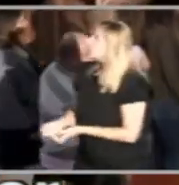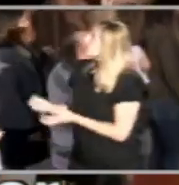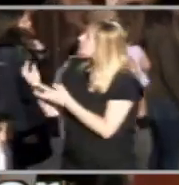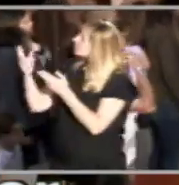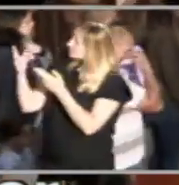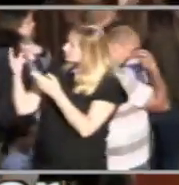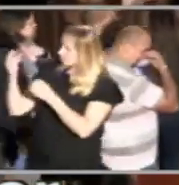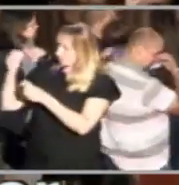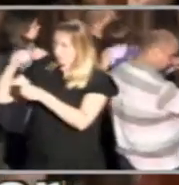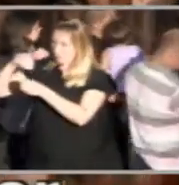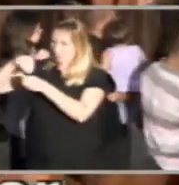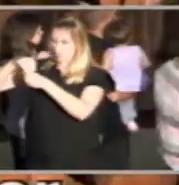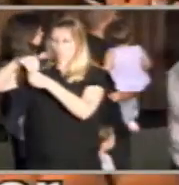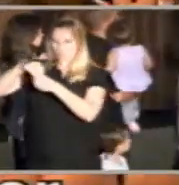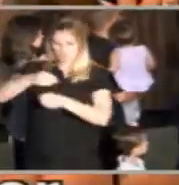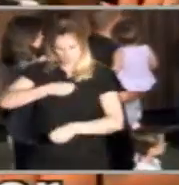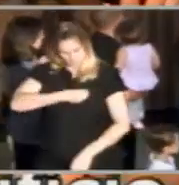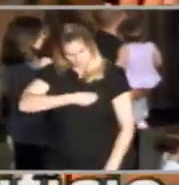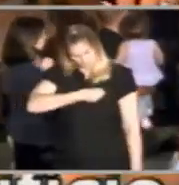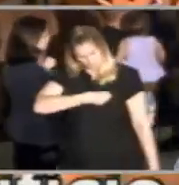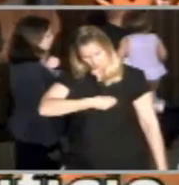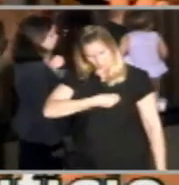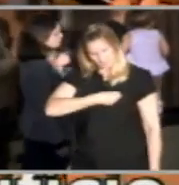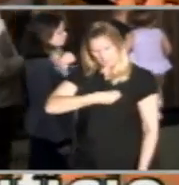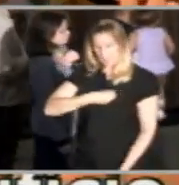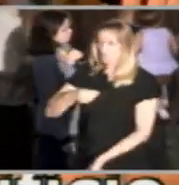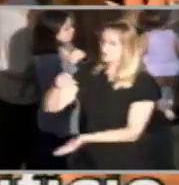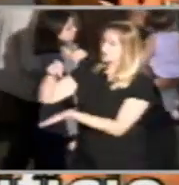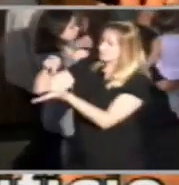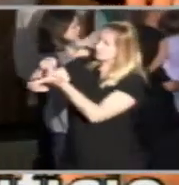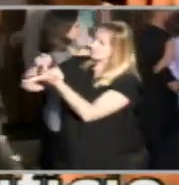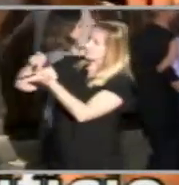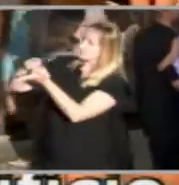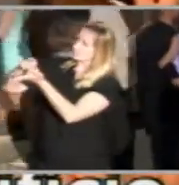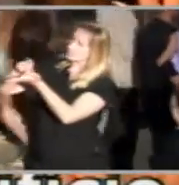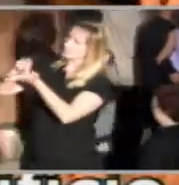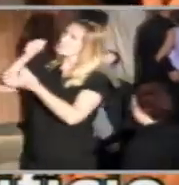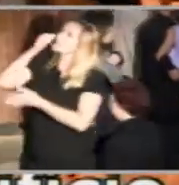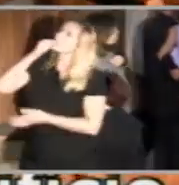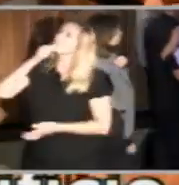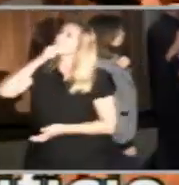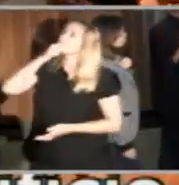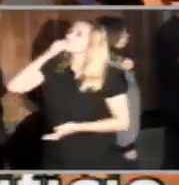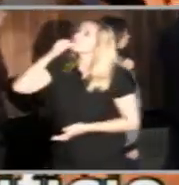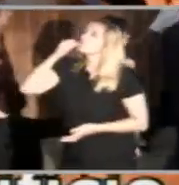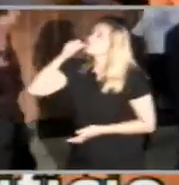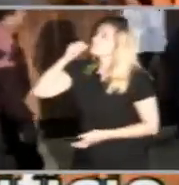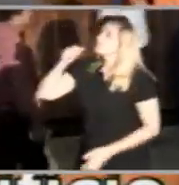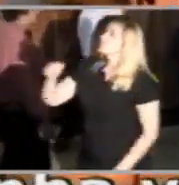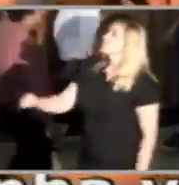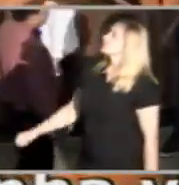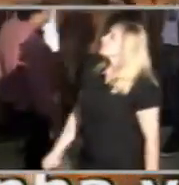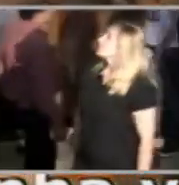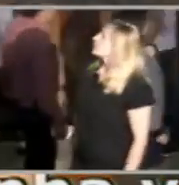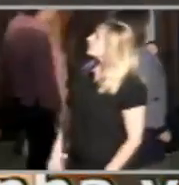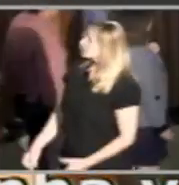como oferta de amor e sacrifício.